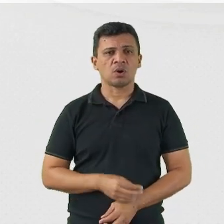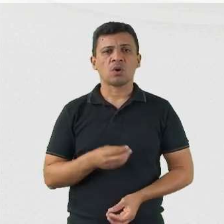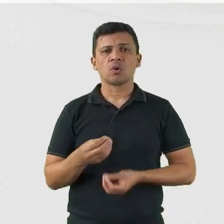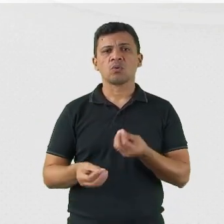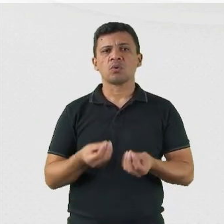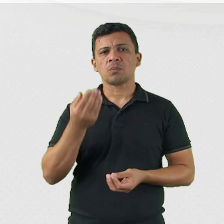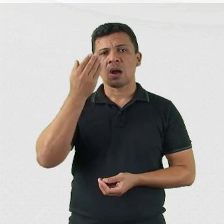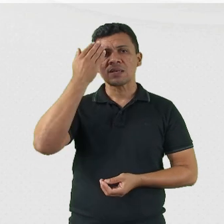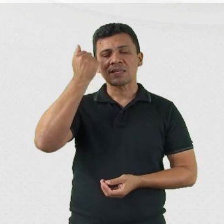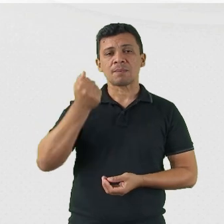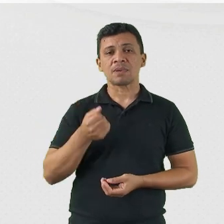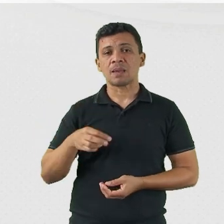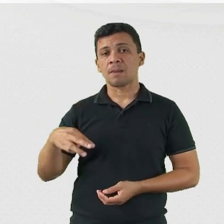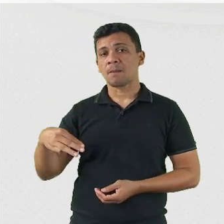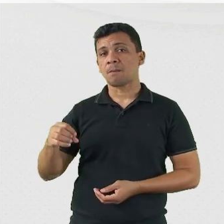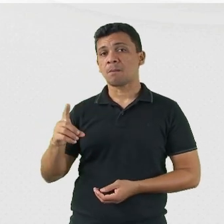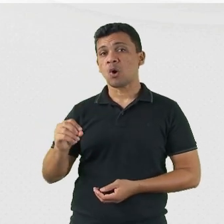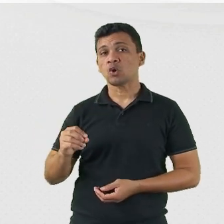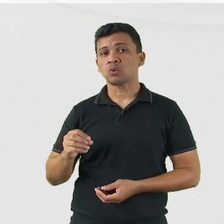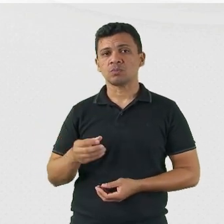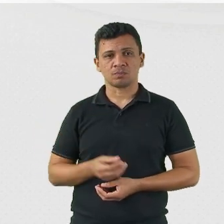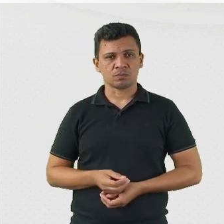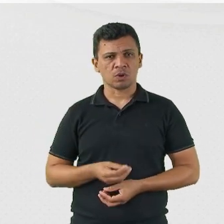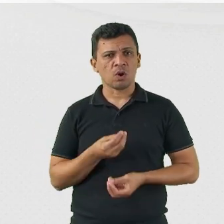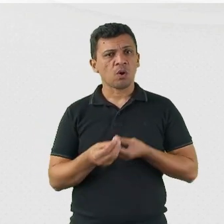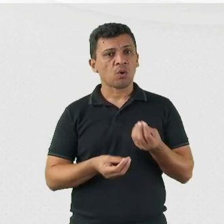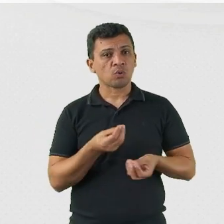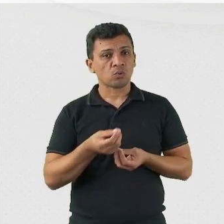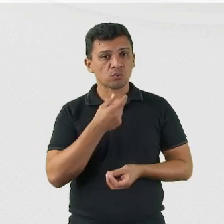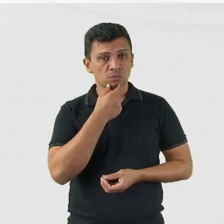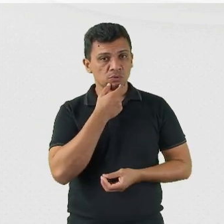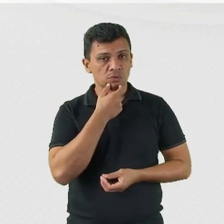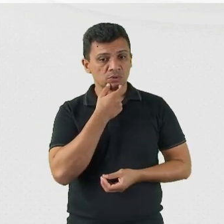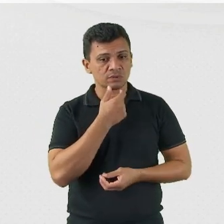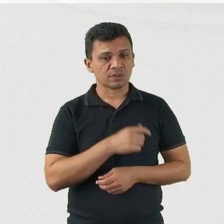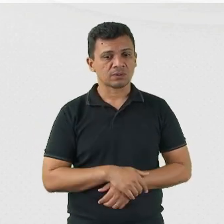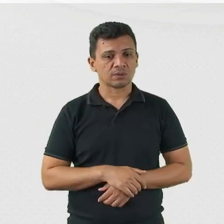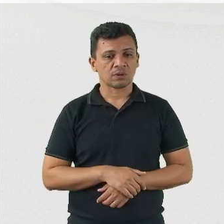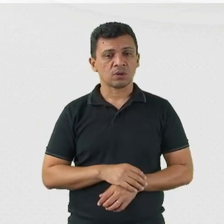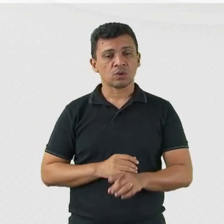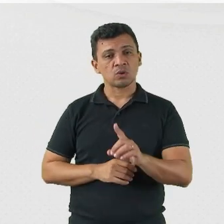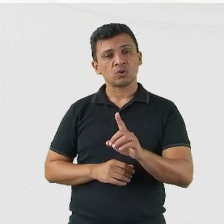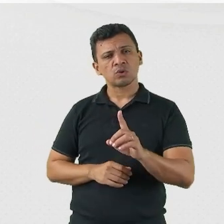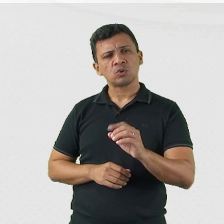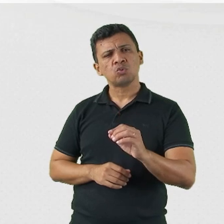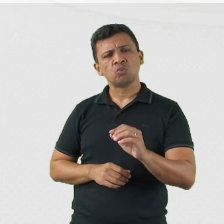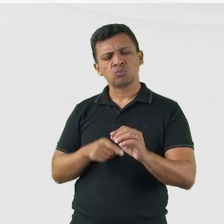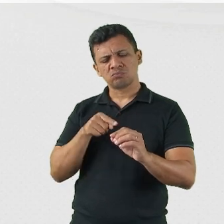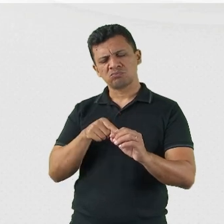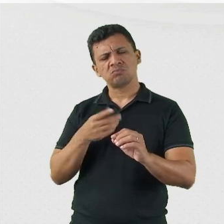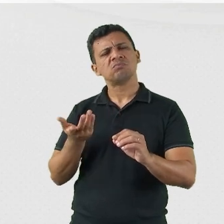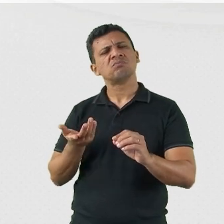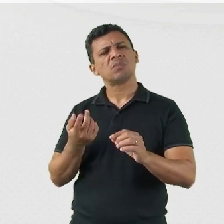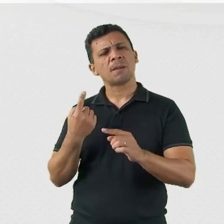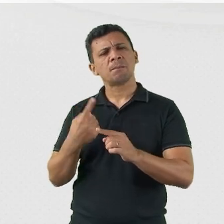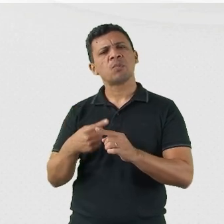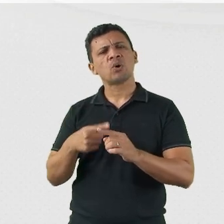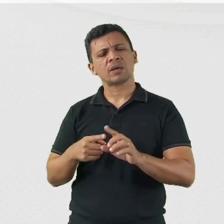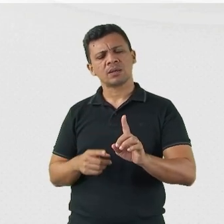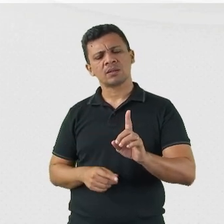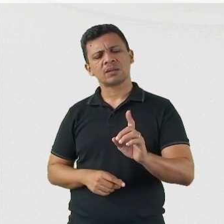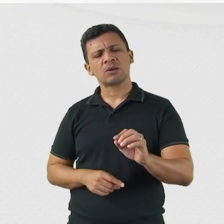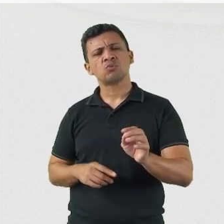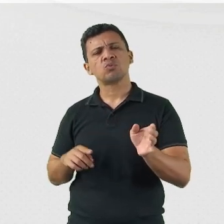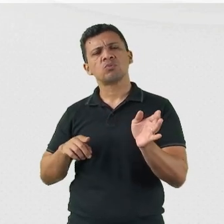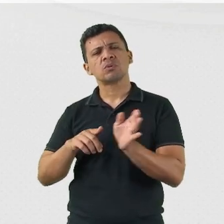modo, como em inglês. E olha que aparece o do. Por que que tem o do nessa